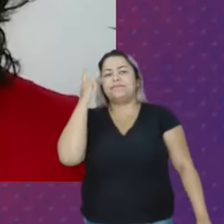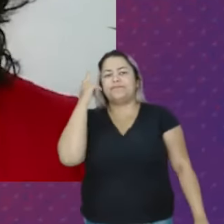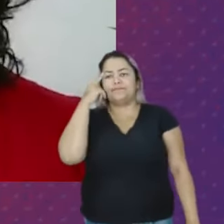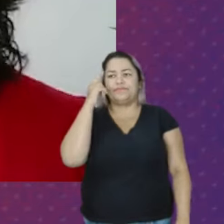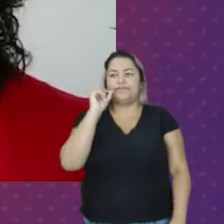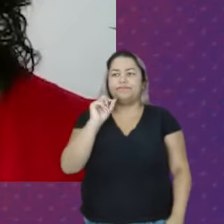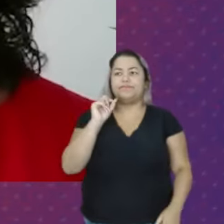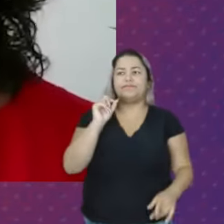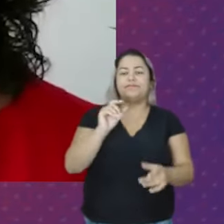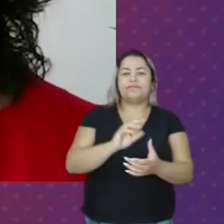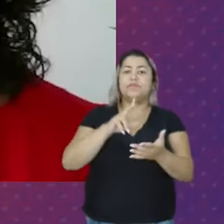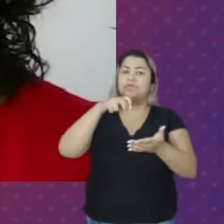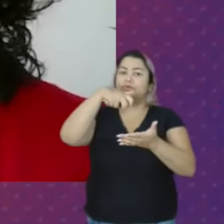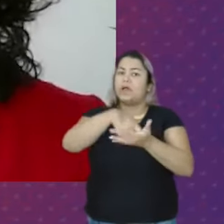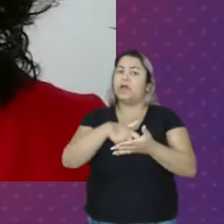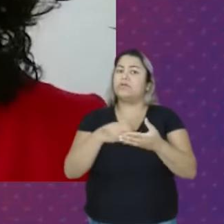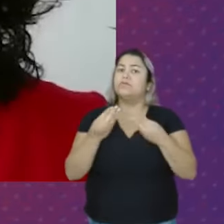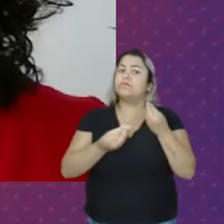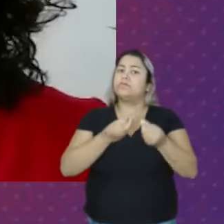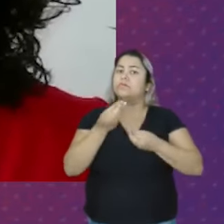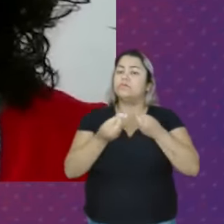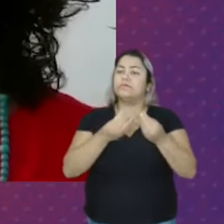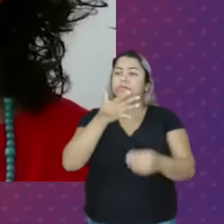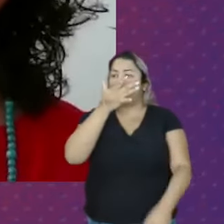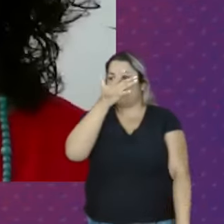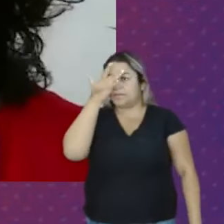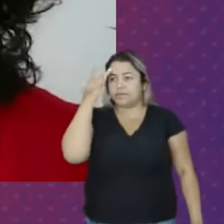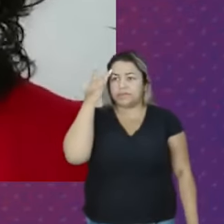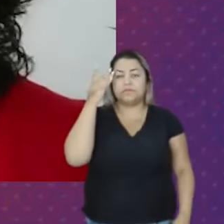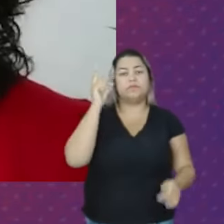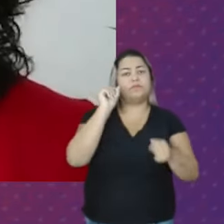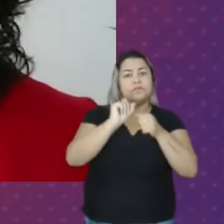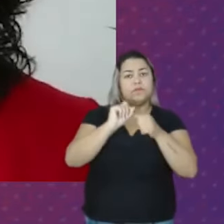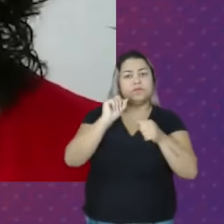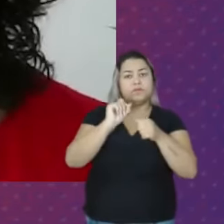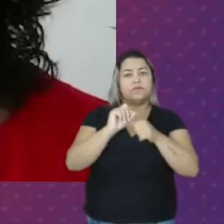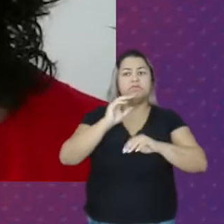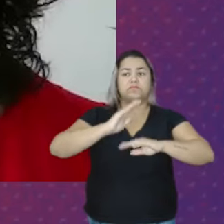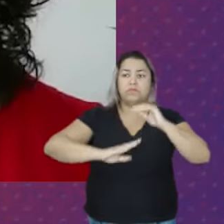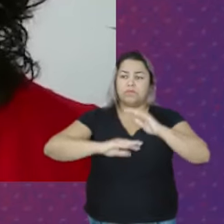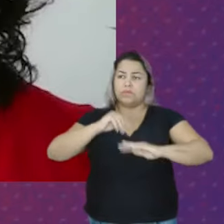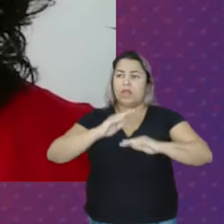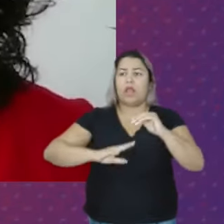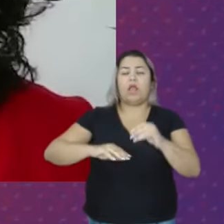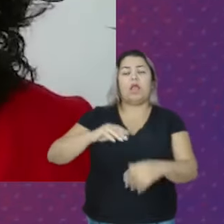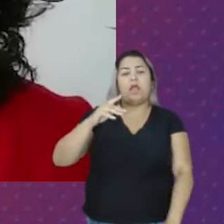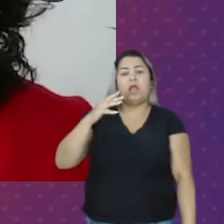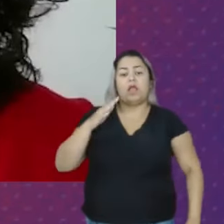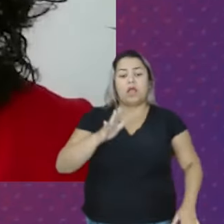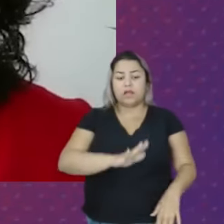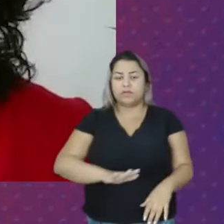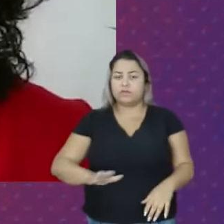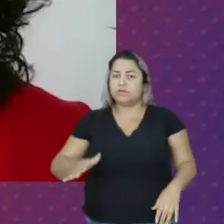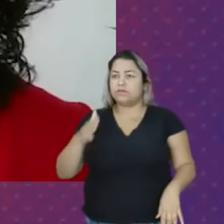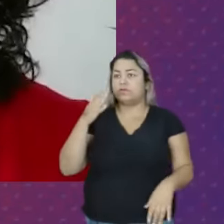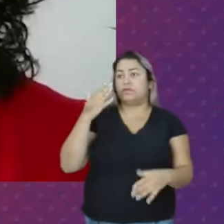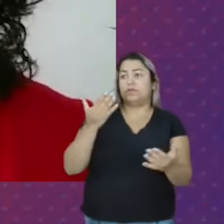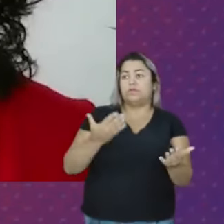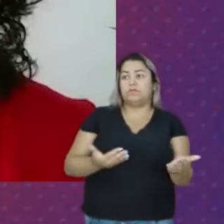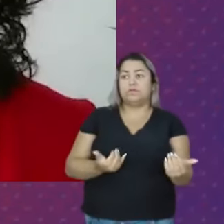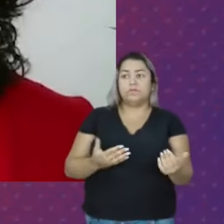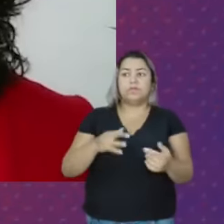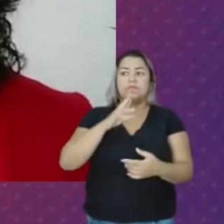a punição, né? E como que a pessoa que cometeu um ato de violência contra a criança ou adolescente vai